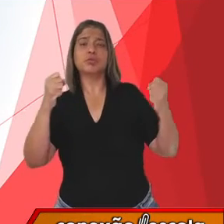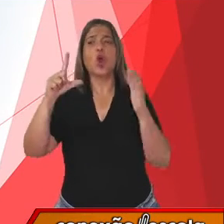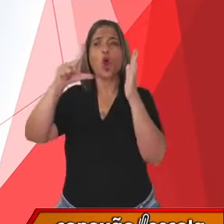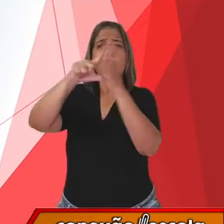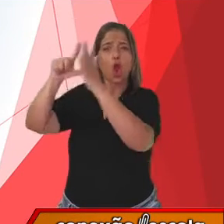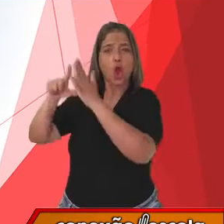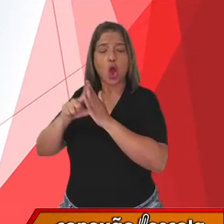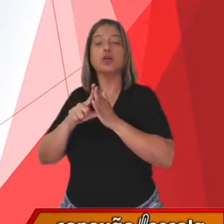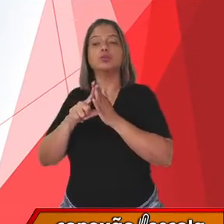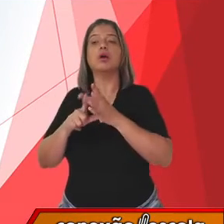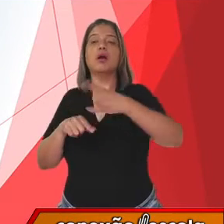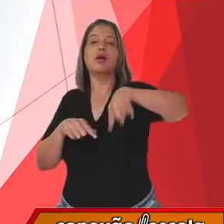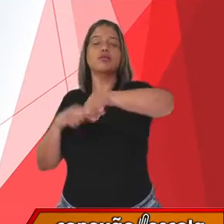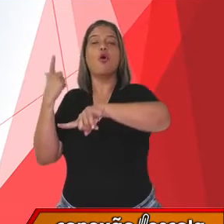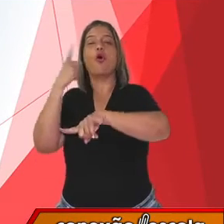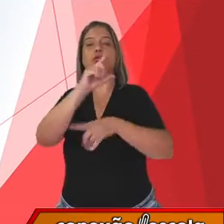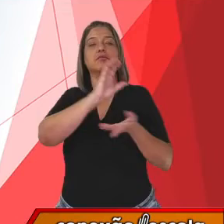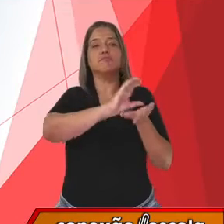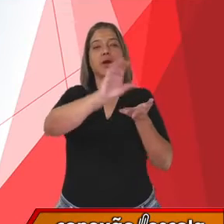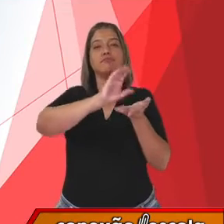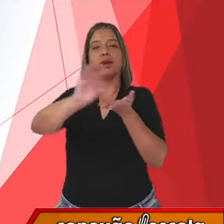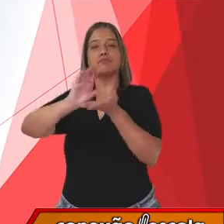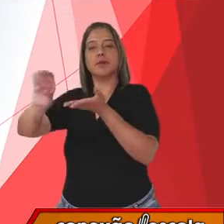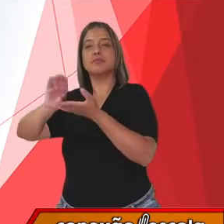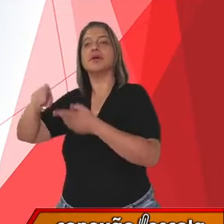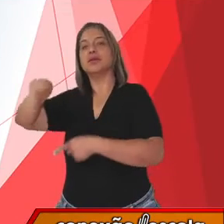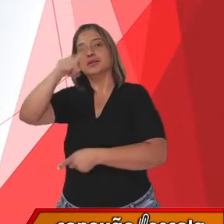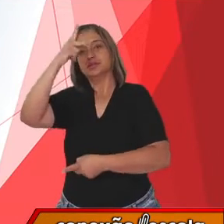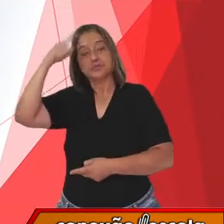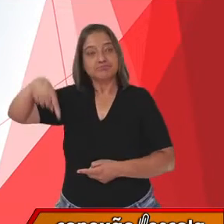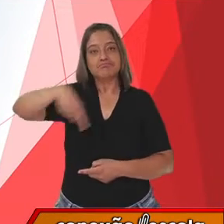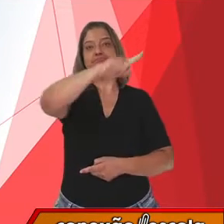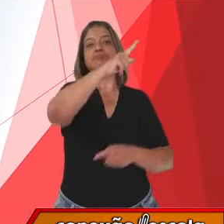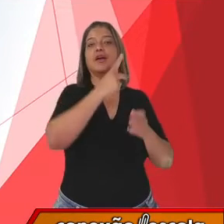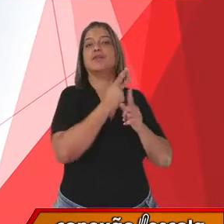comerciantes puderam investir e lucrar nesse mercado.